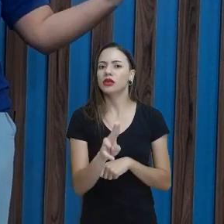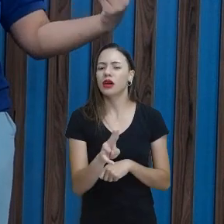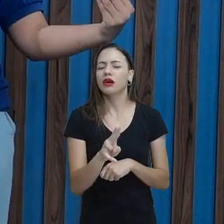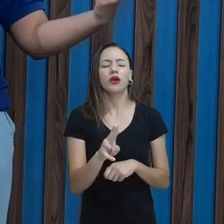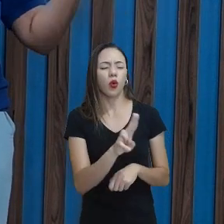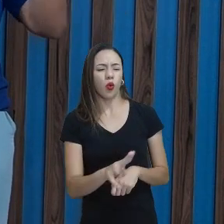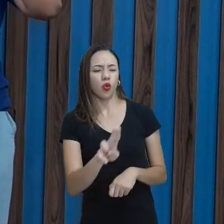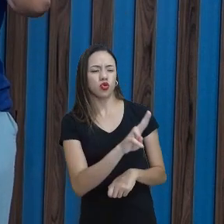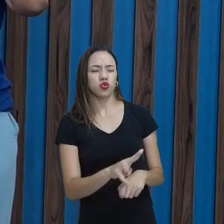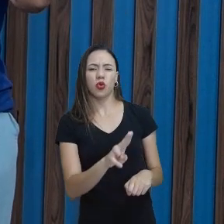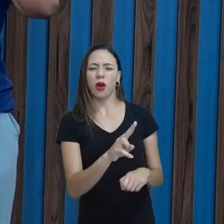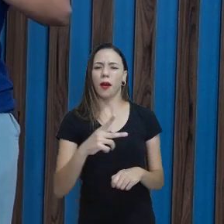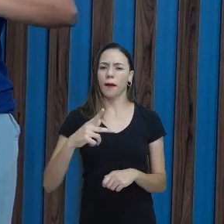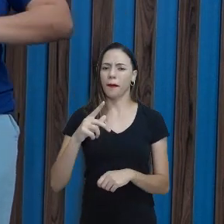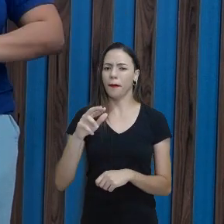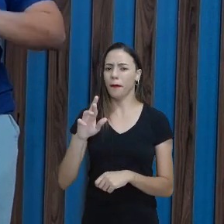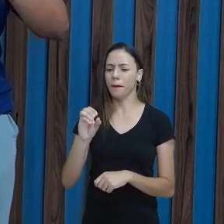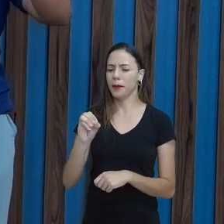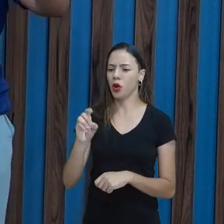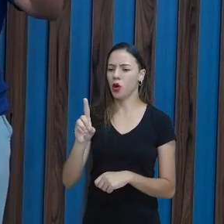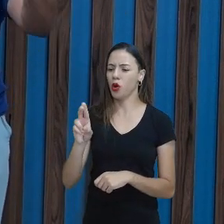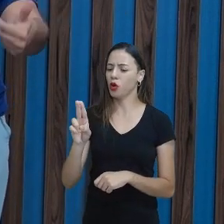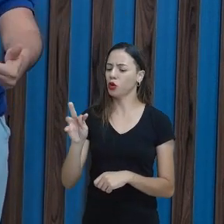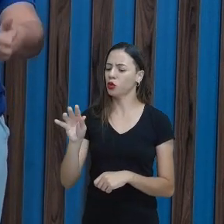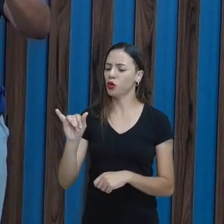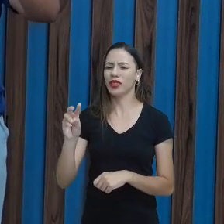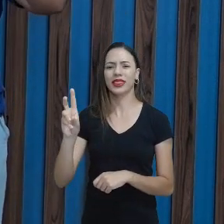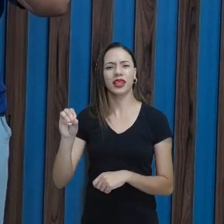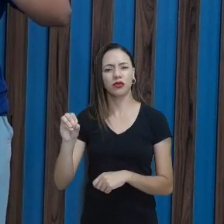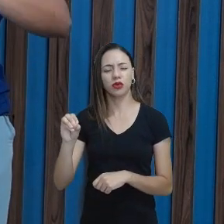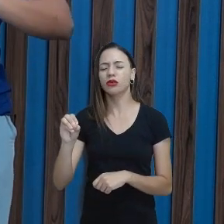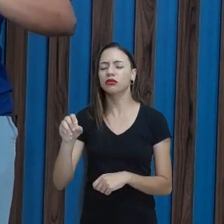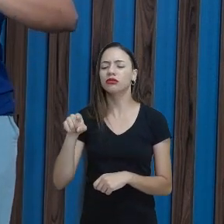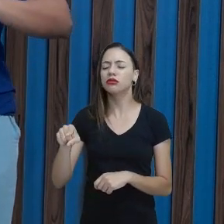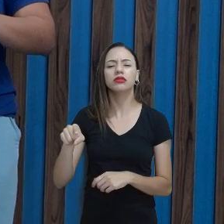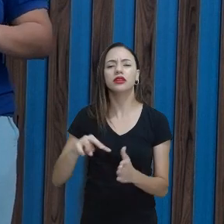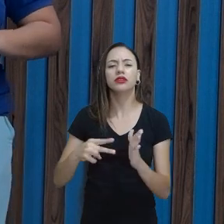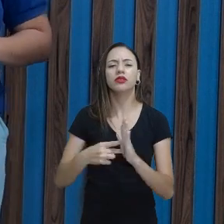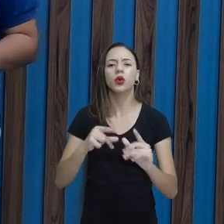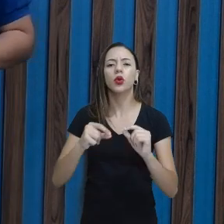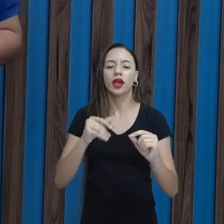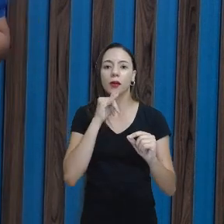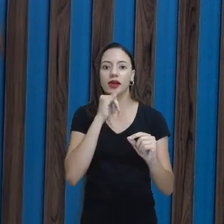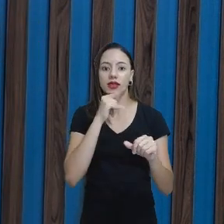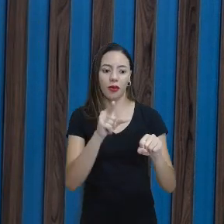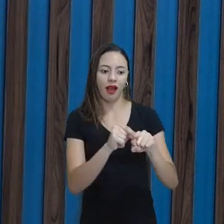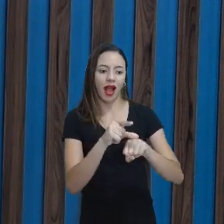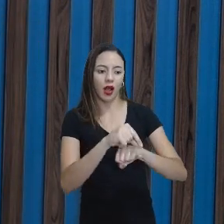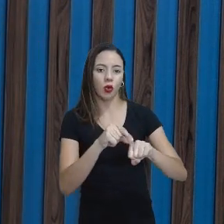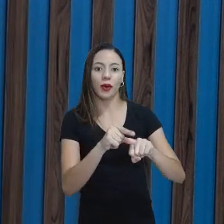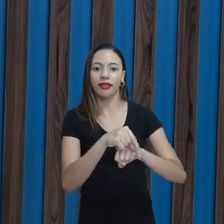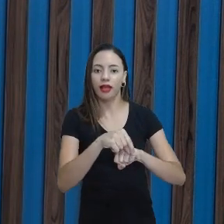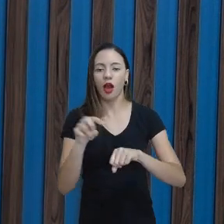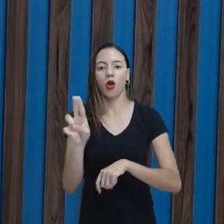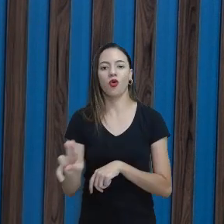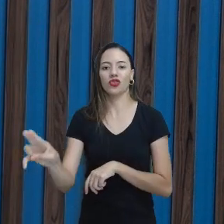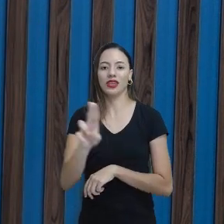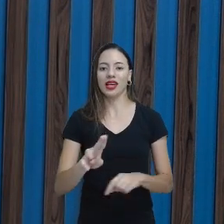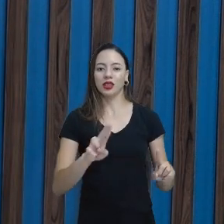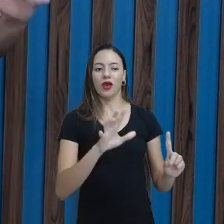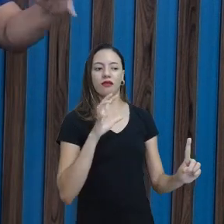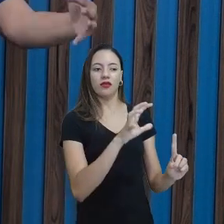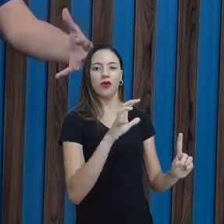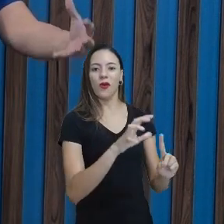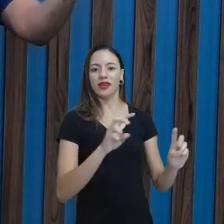uso produtivo? É você usar para exemplificar seu ponto de vista, argumentar em cima da